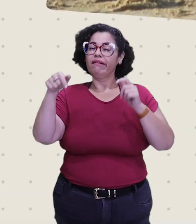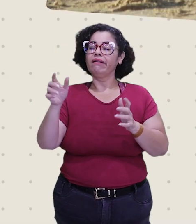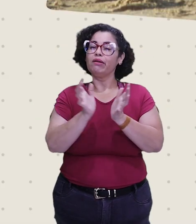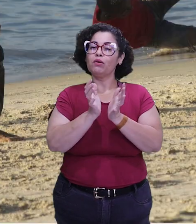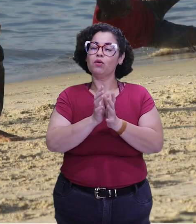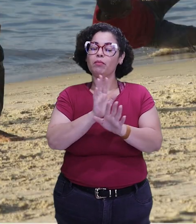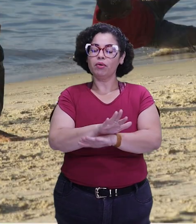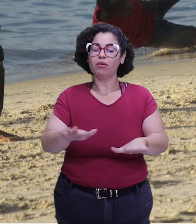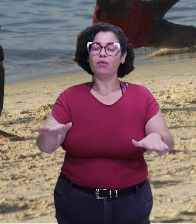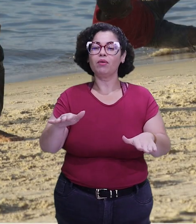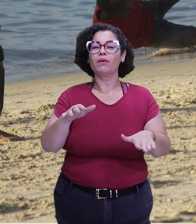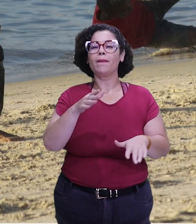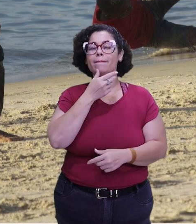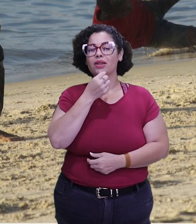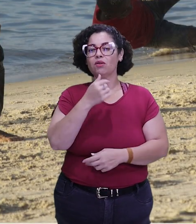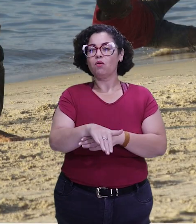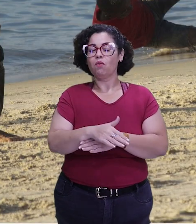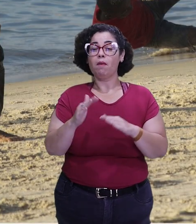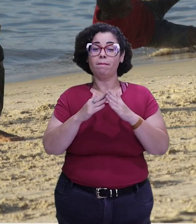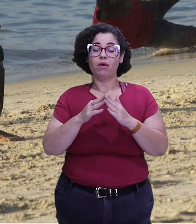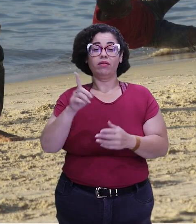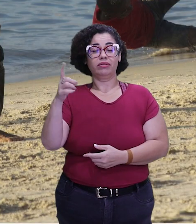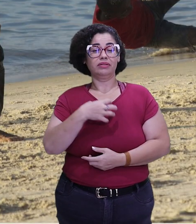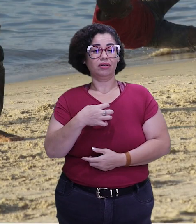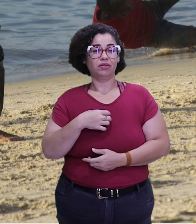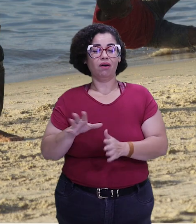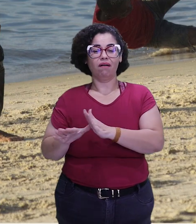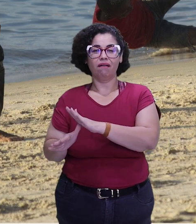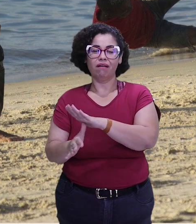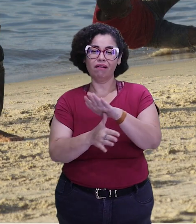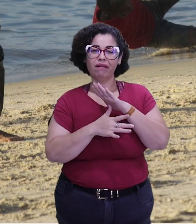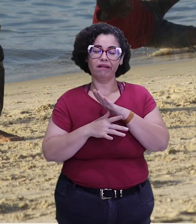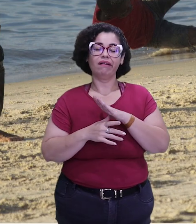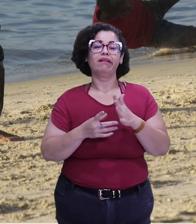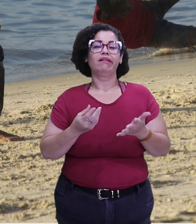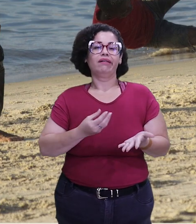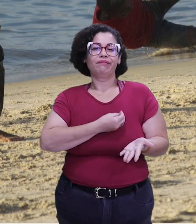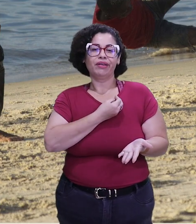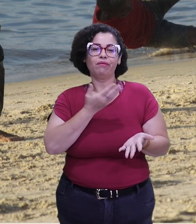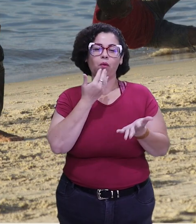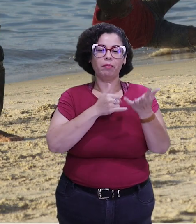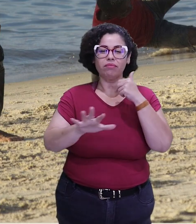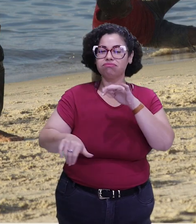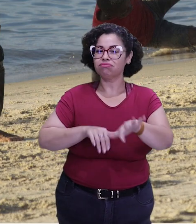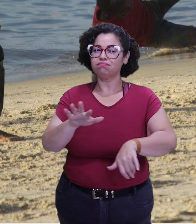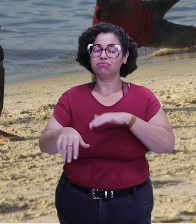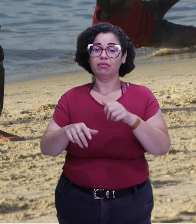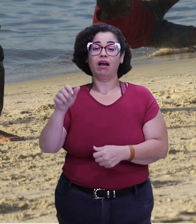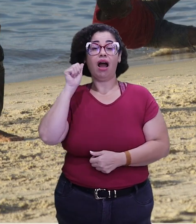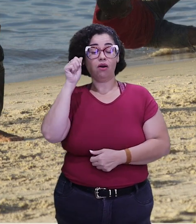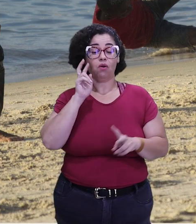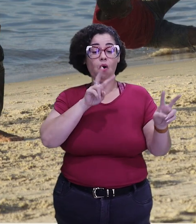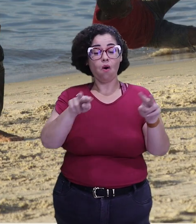de meninos de rua que vivem em Salvador, roubando para sobreviver. O autor nos convida a olhar